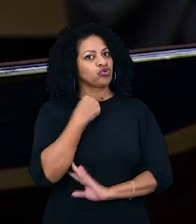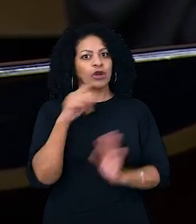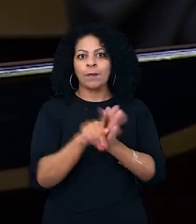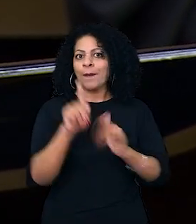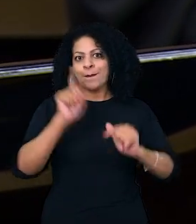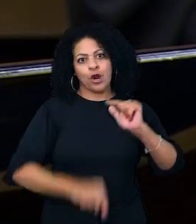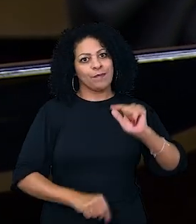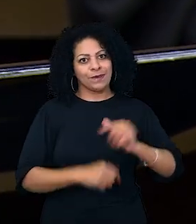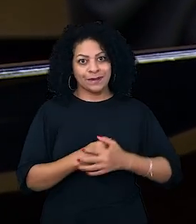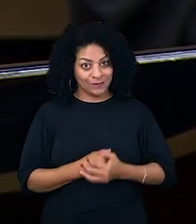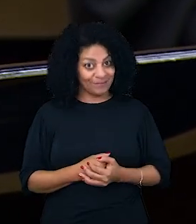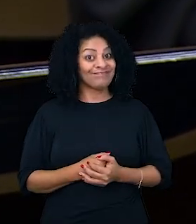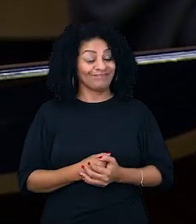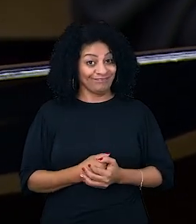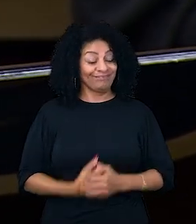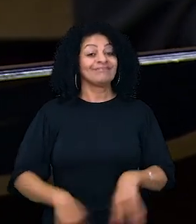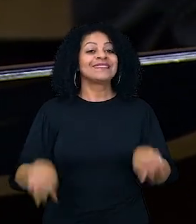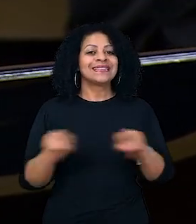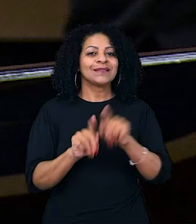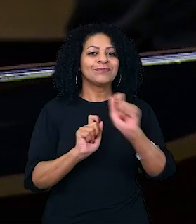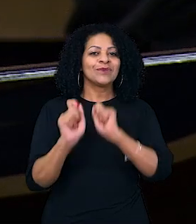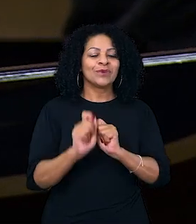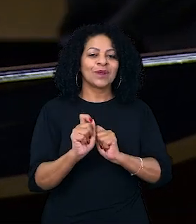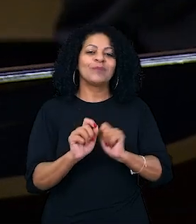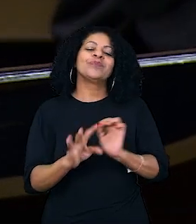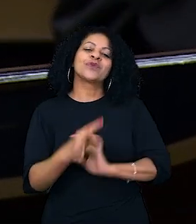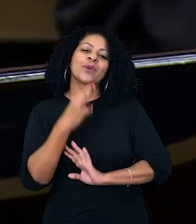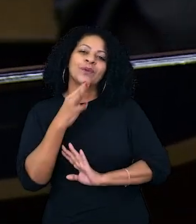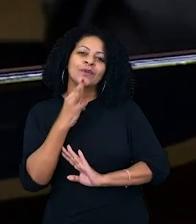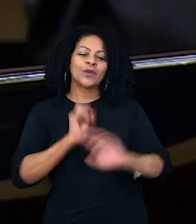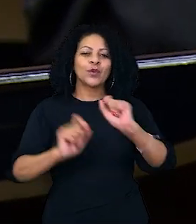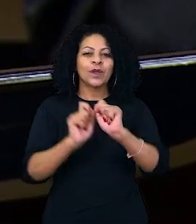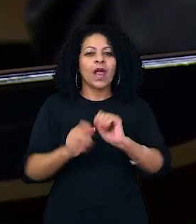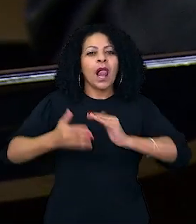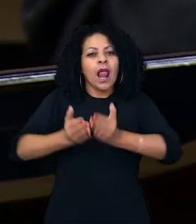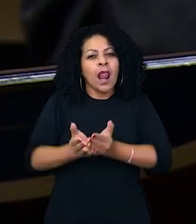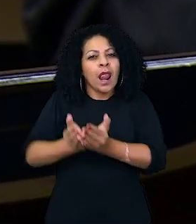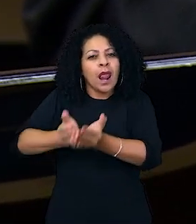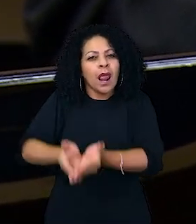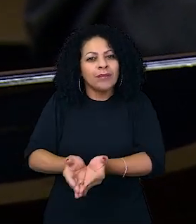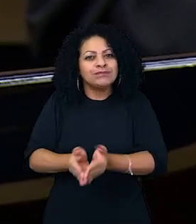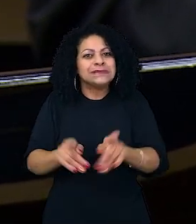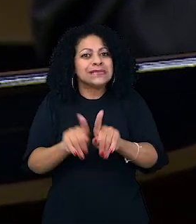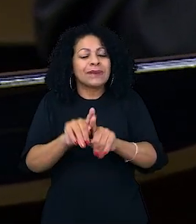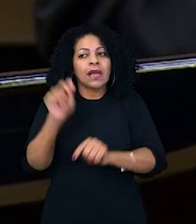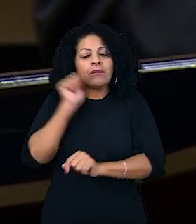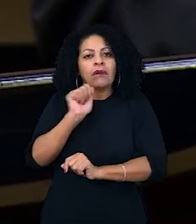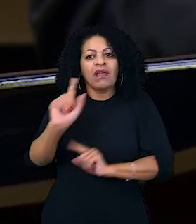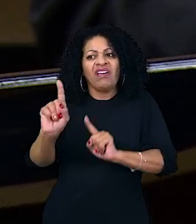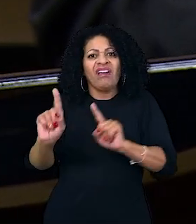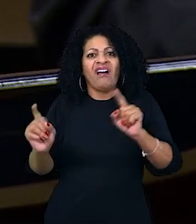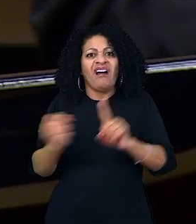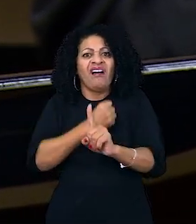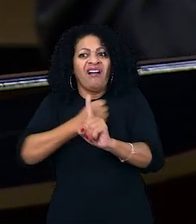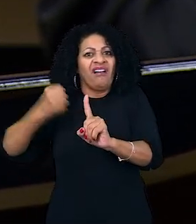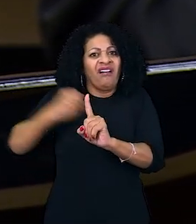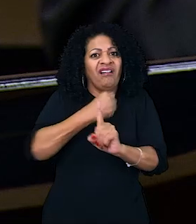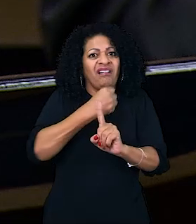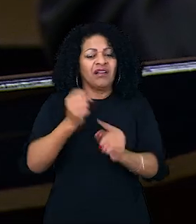da empresa e era de conhecimento da tripulação o histórico de agressões sofridas pela